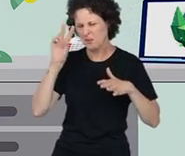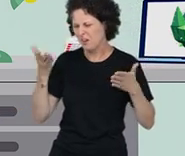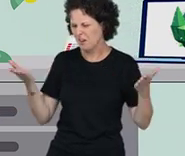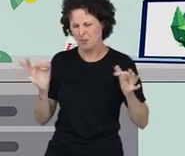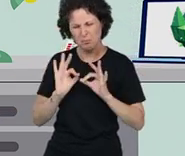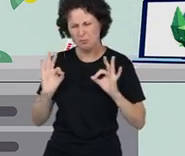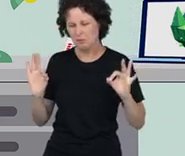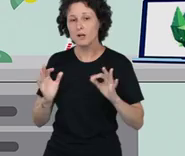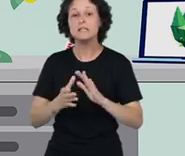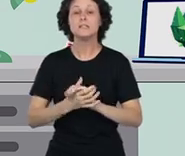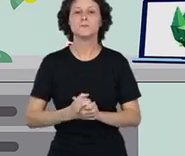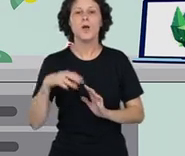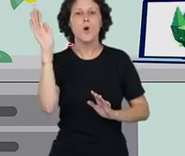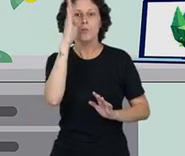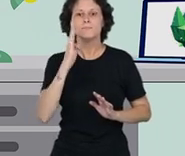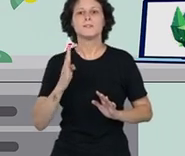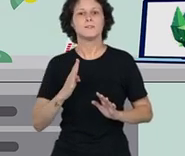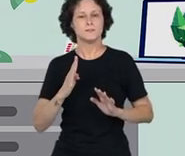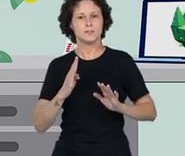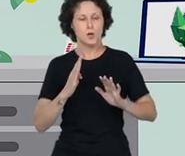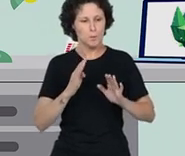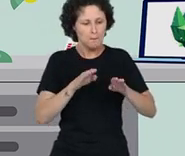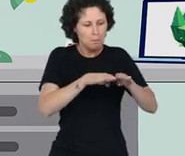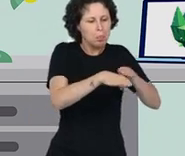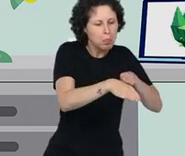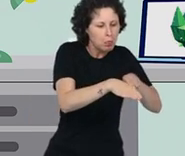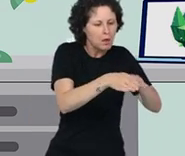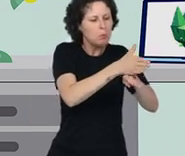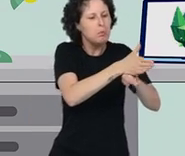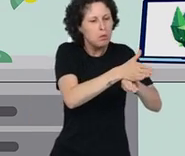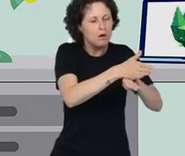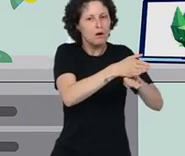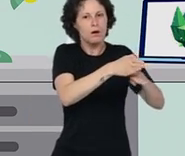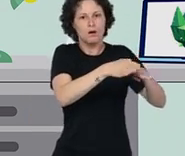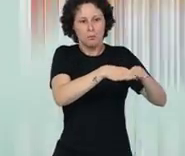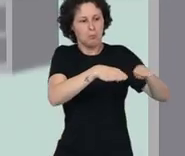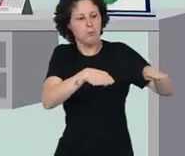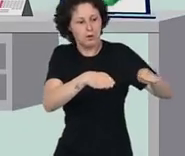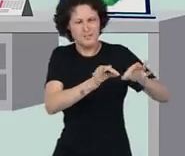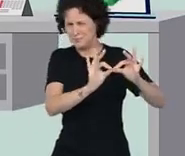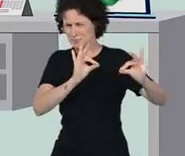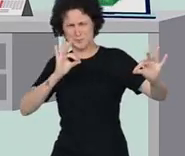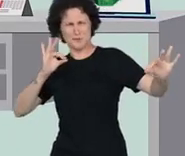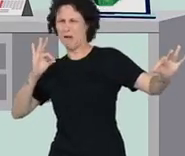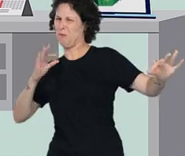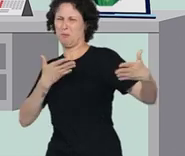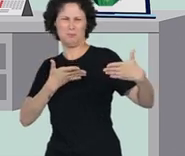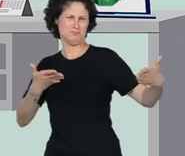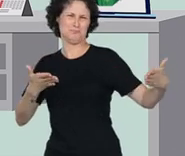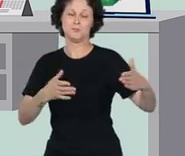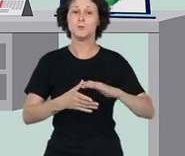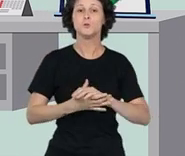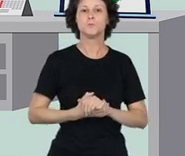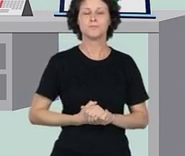nem percebe. O Brasil está longe das áreas de convergências das placas tectônicas. Bom, agora que você conheceu